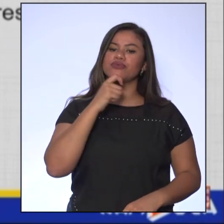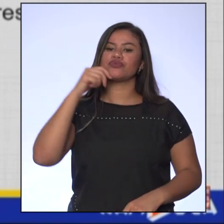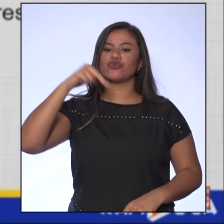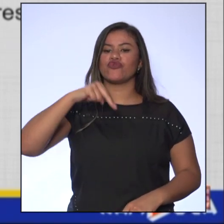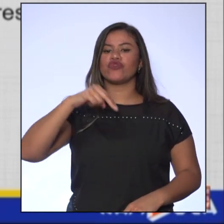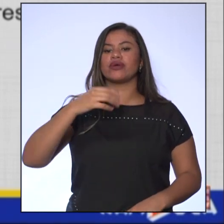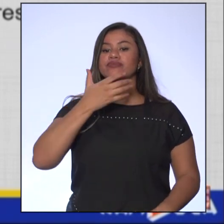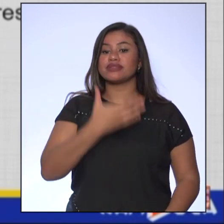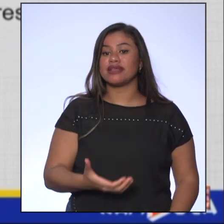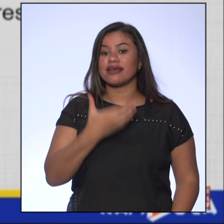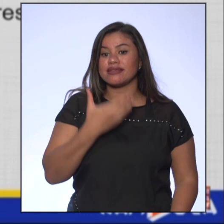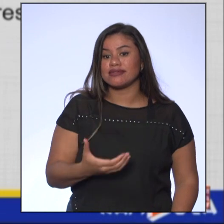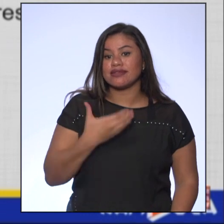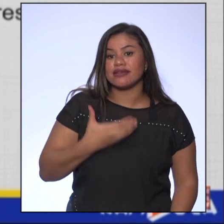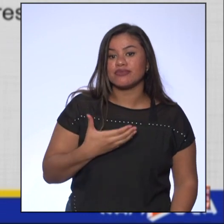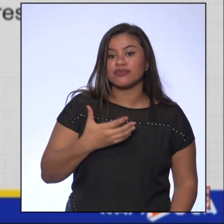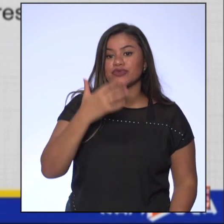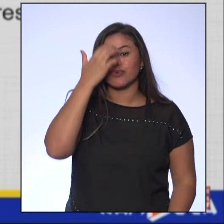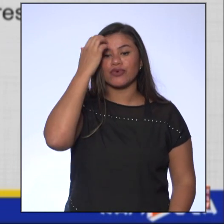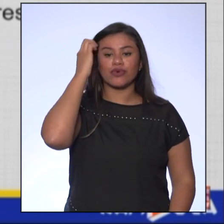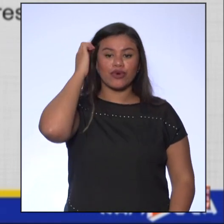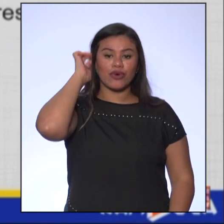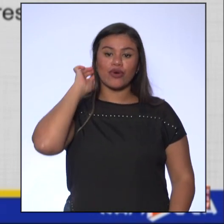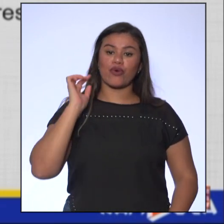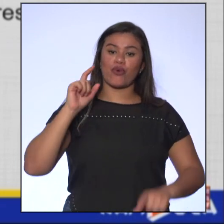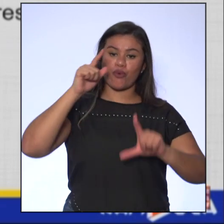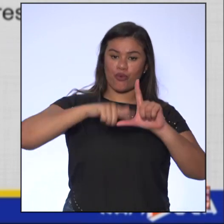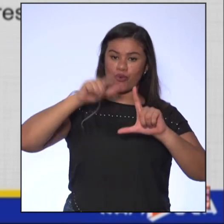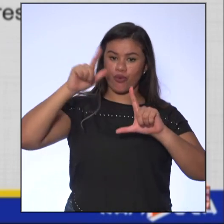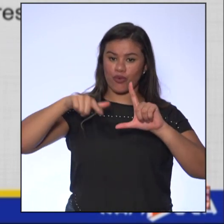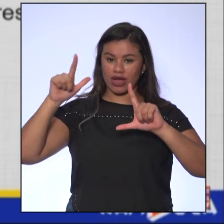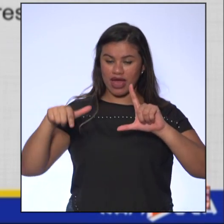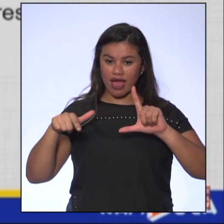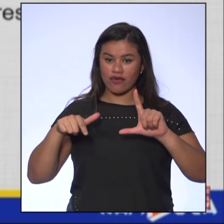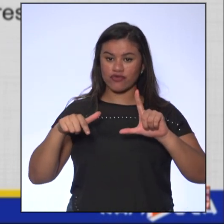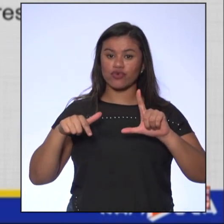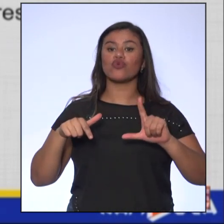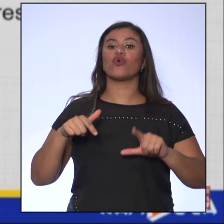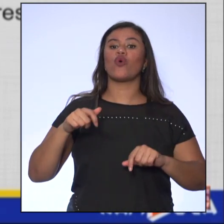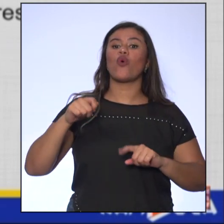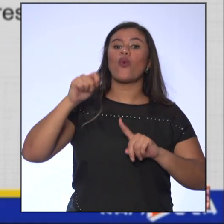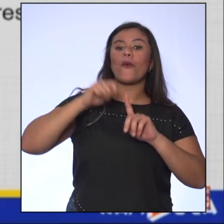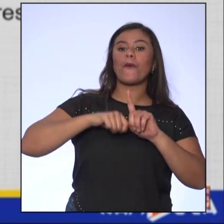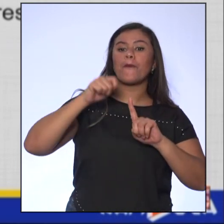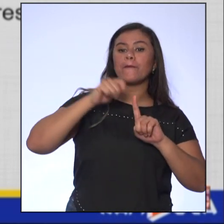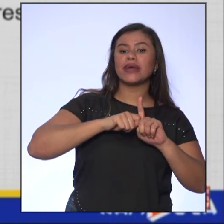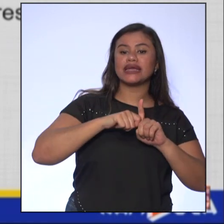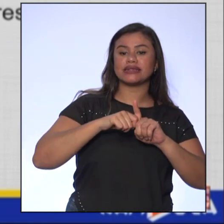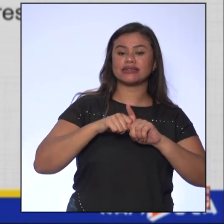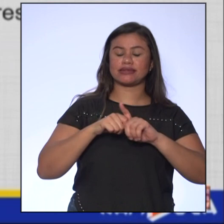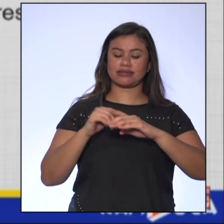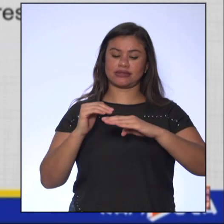E ele diz assim, de acordo com o gráfico, os meses em que ocorreram